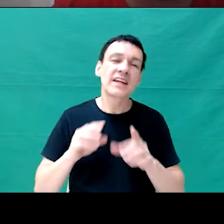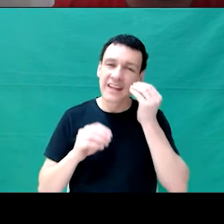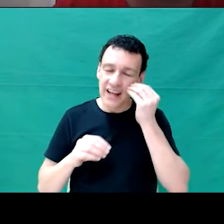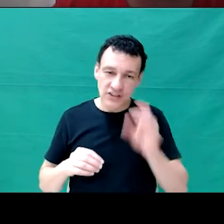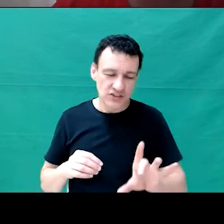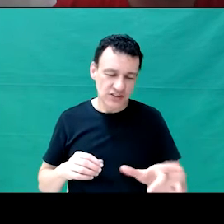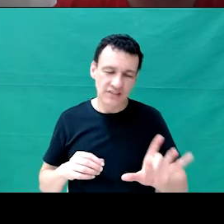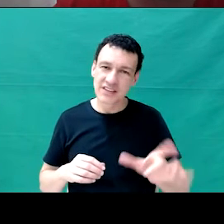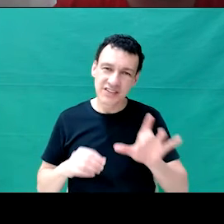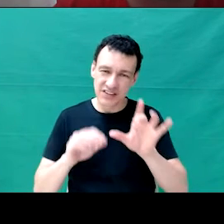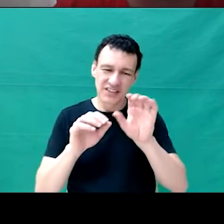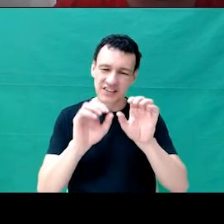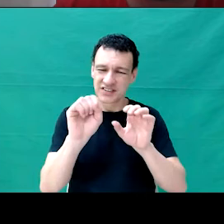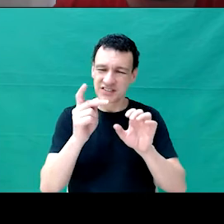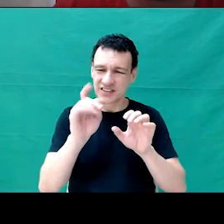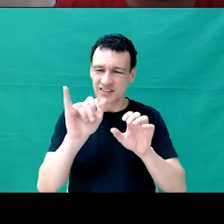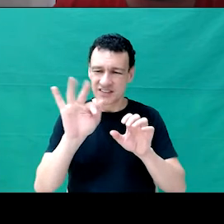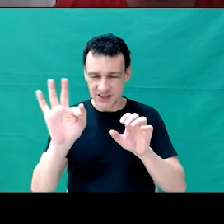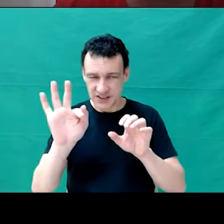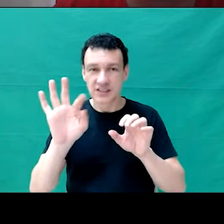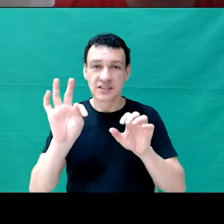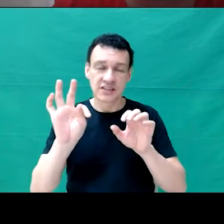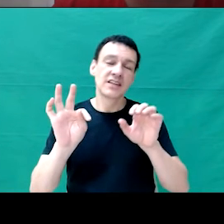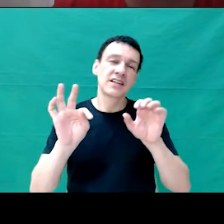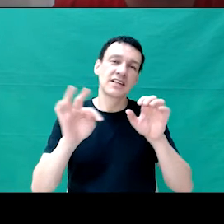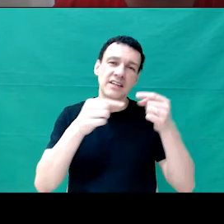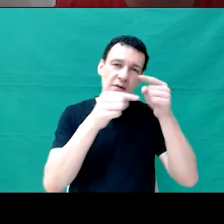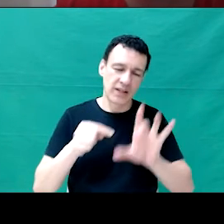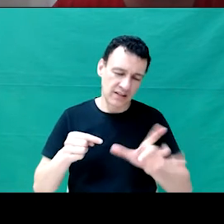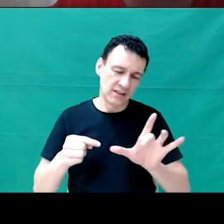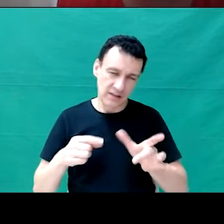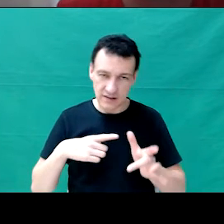Tab, né? Vocês podem ver que aqui não tem nada, né,